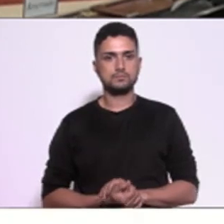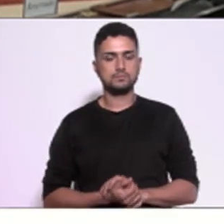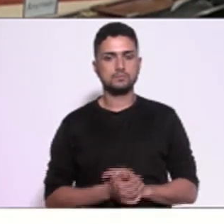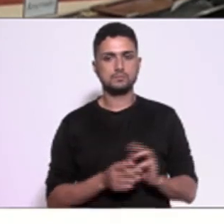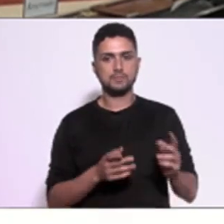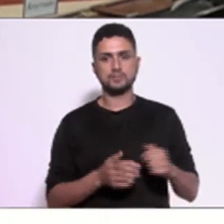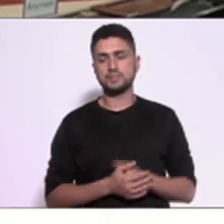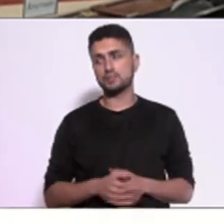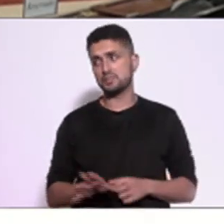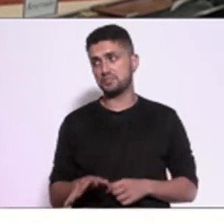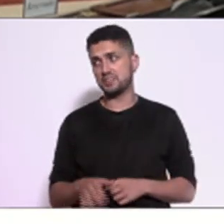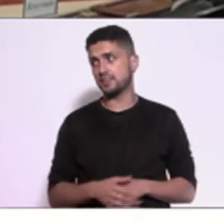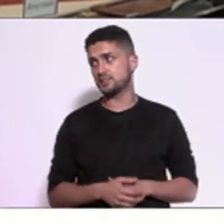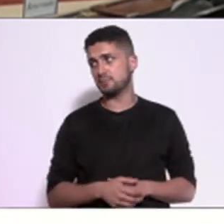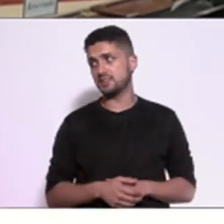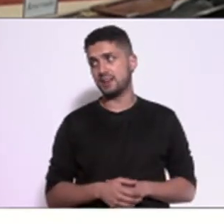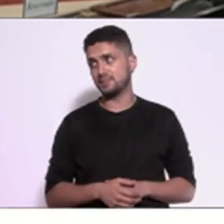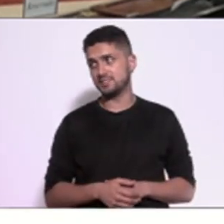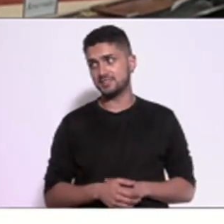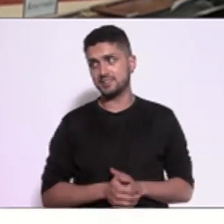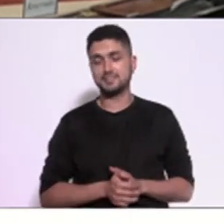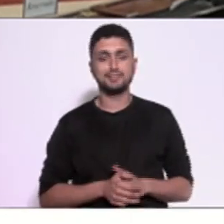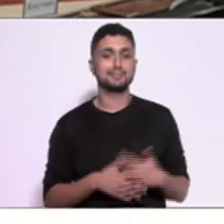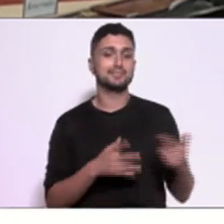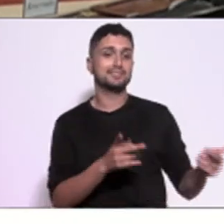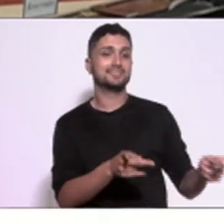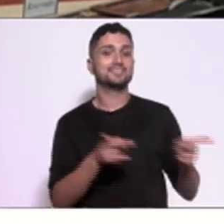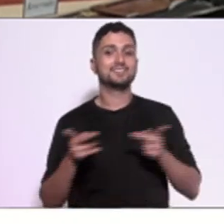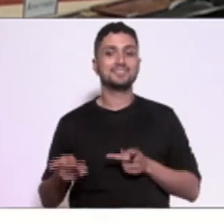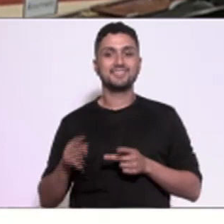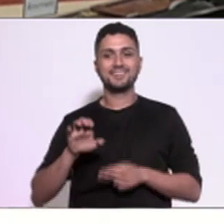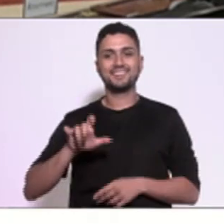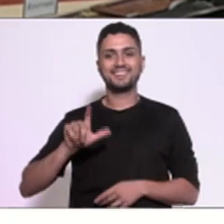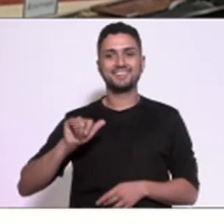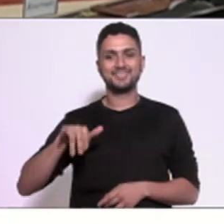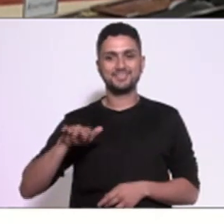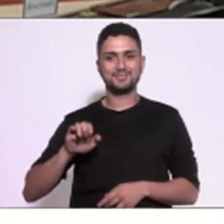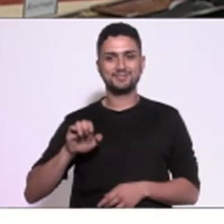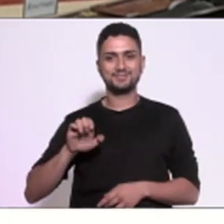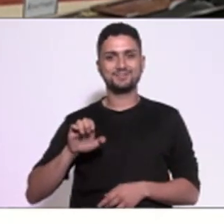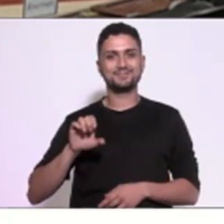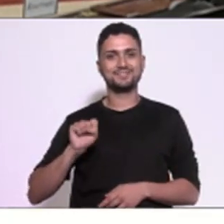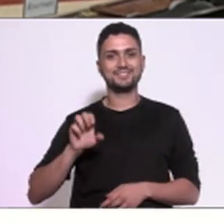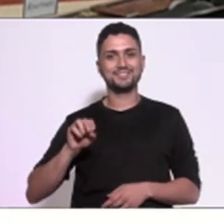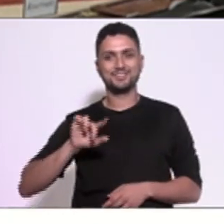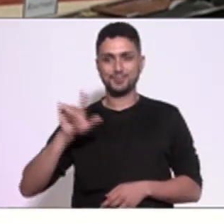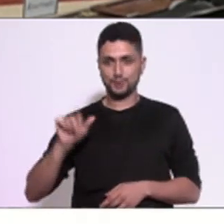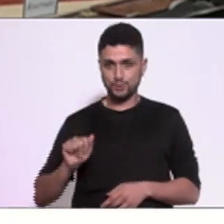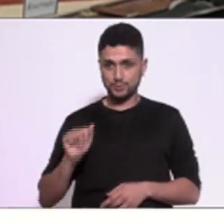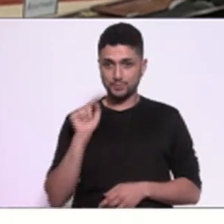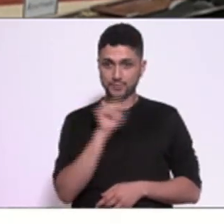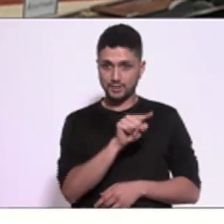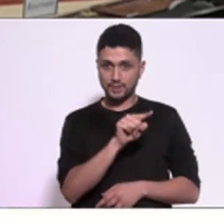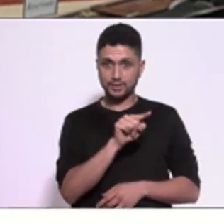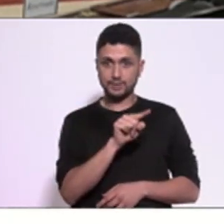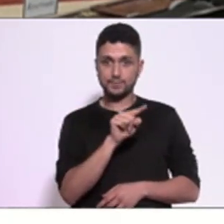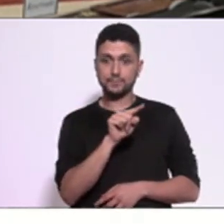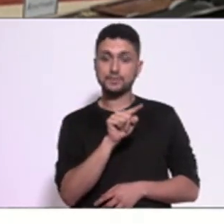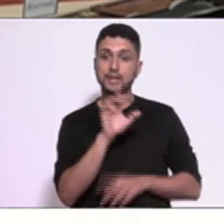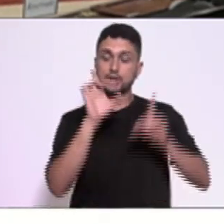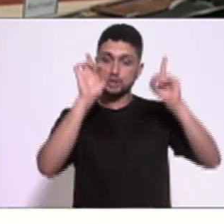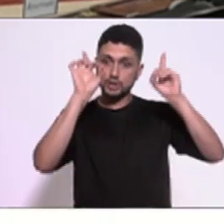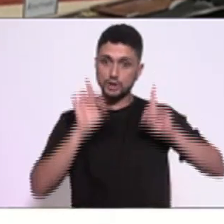Convido a senhora Elaine de Souza Carrilho, diretora do